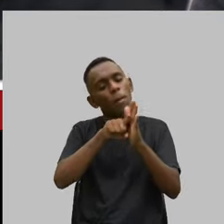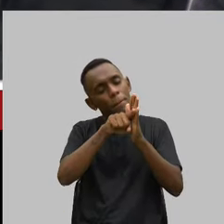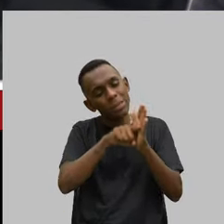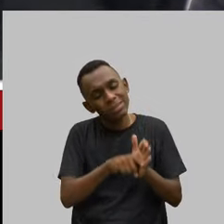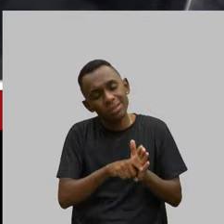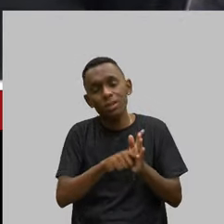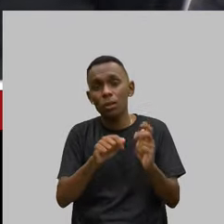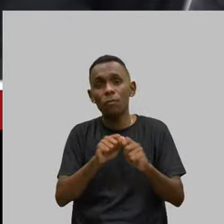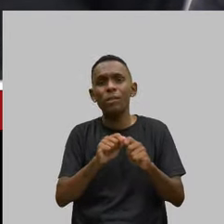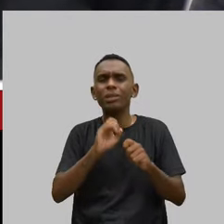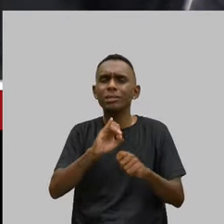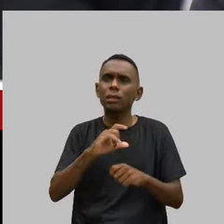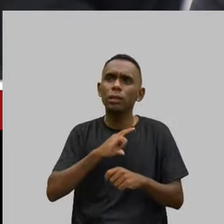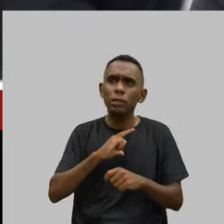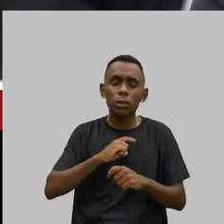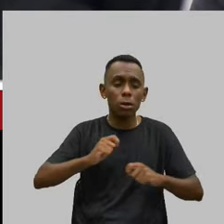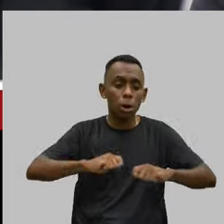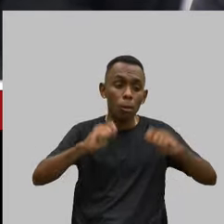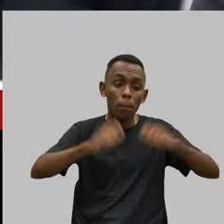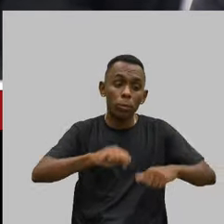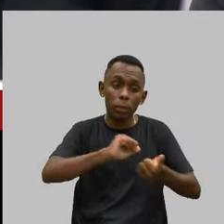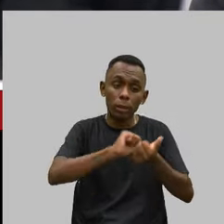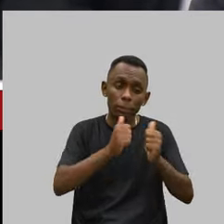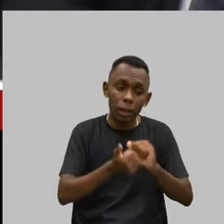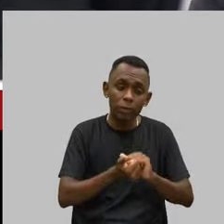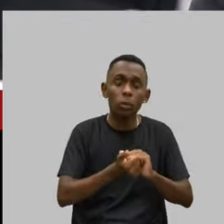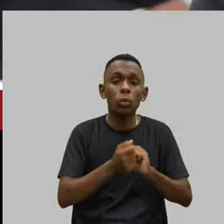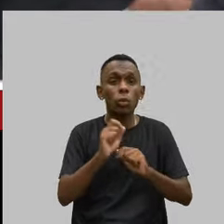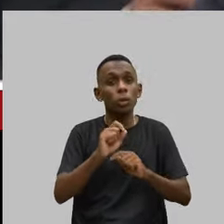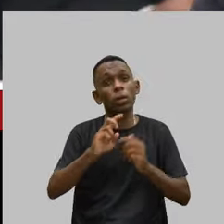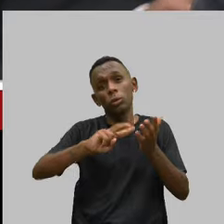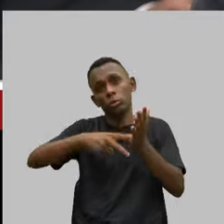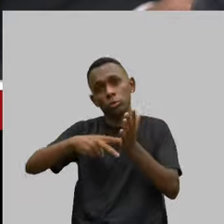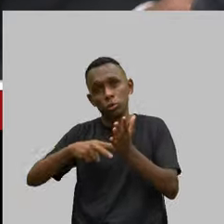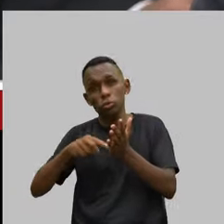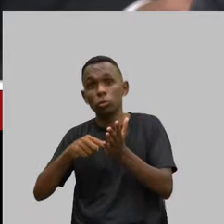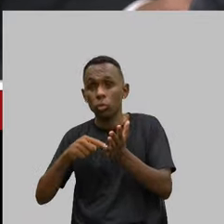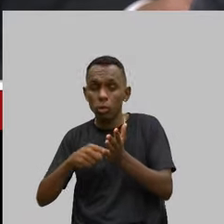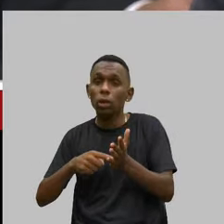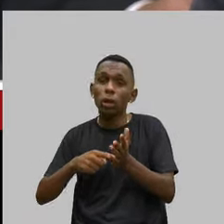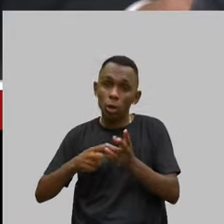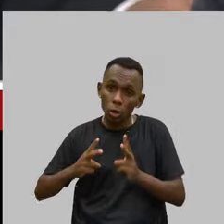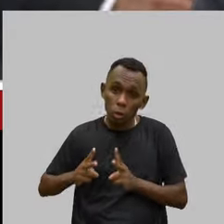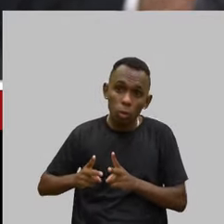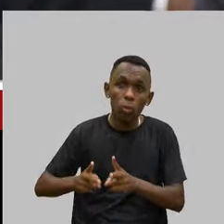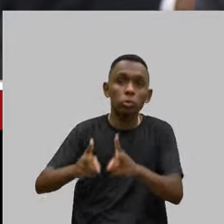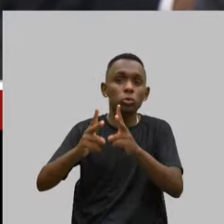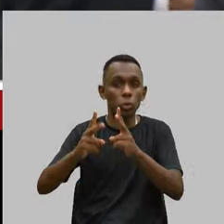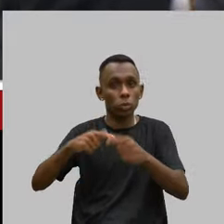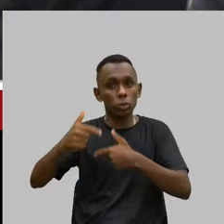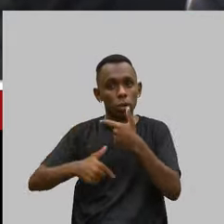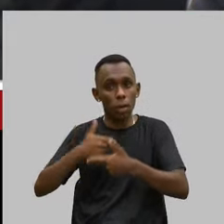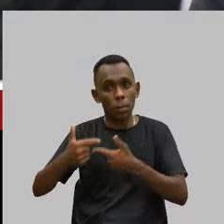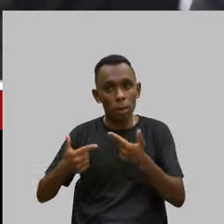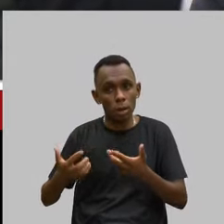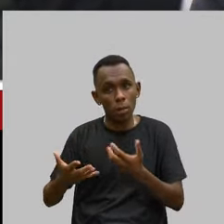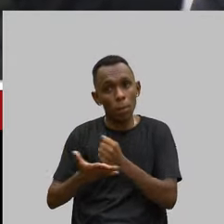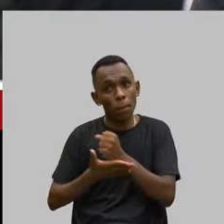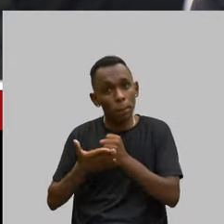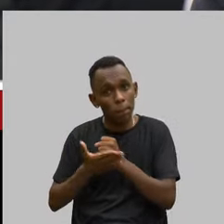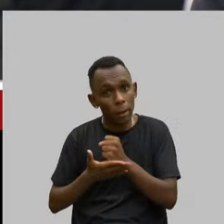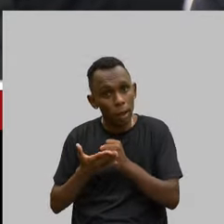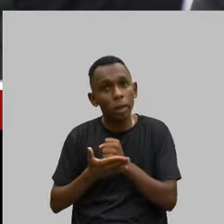saber se existe alguma brecha considerando que a o sindicato alegou que tem mantido as atividades essenciais e a gente não sabe